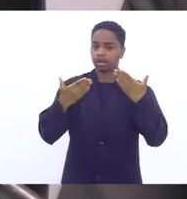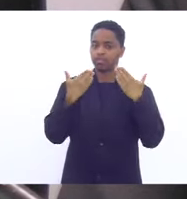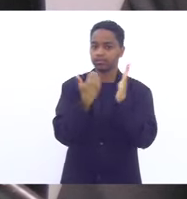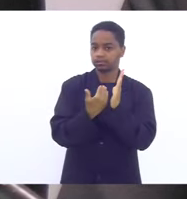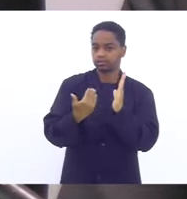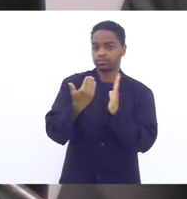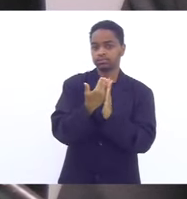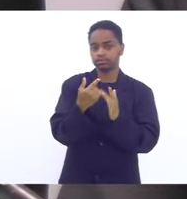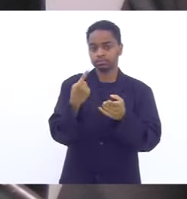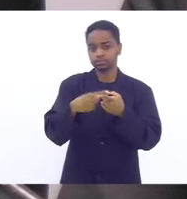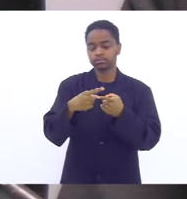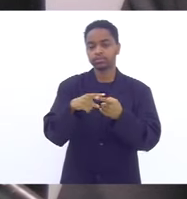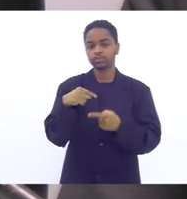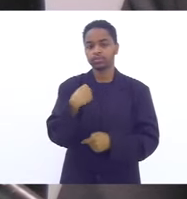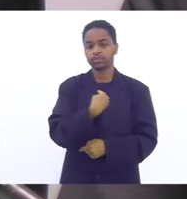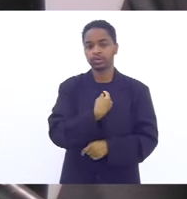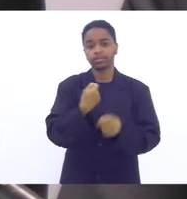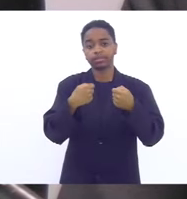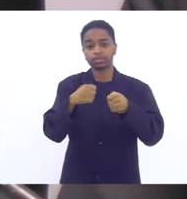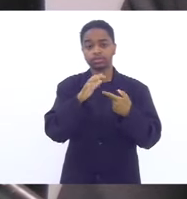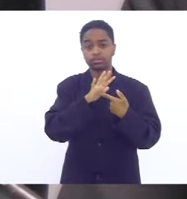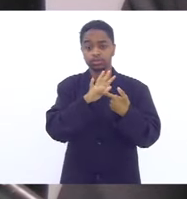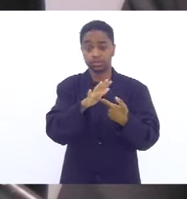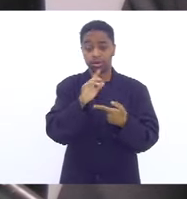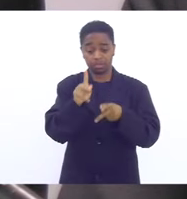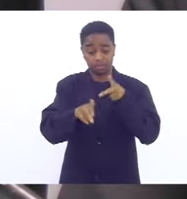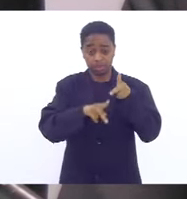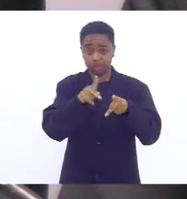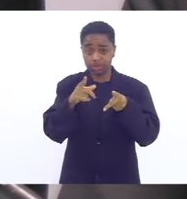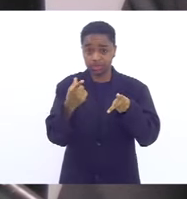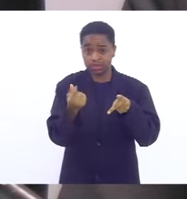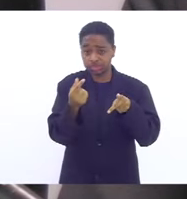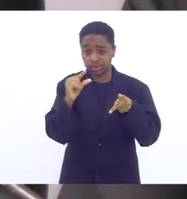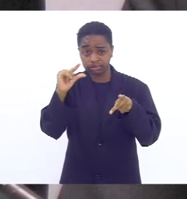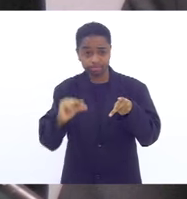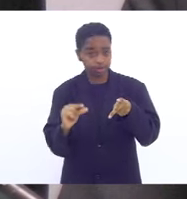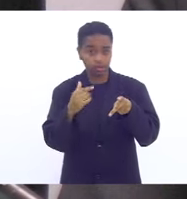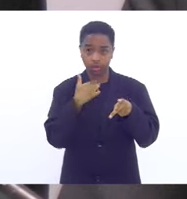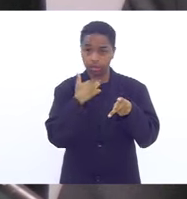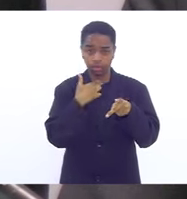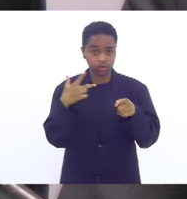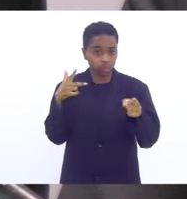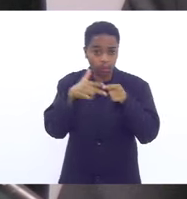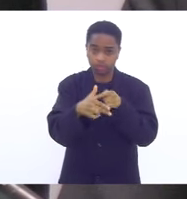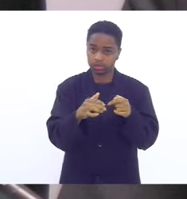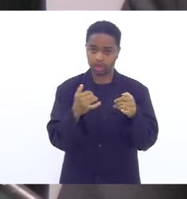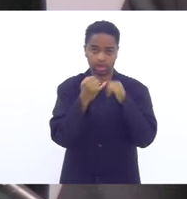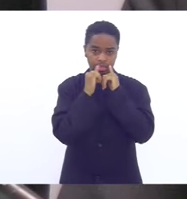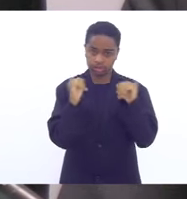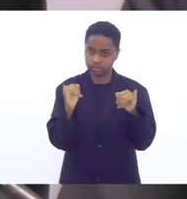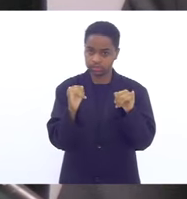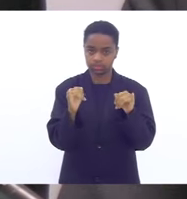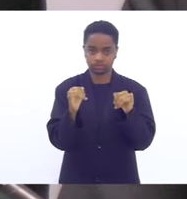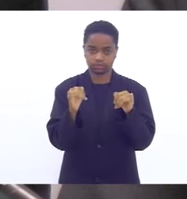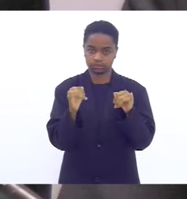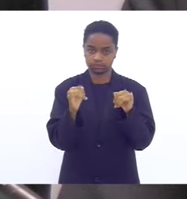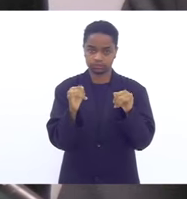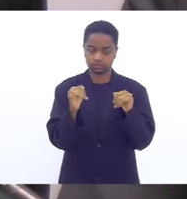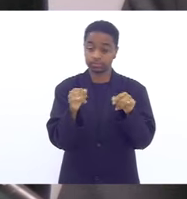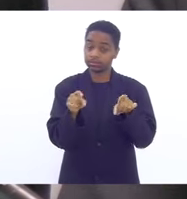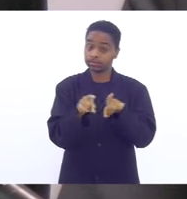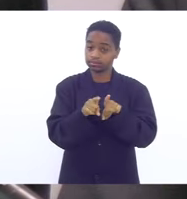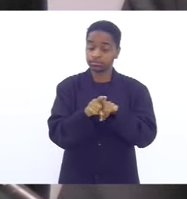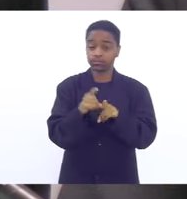para nós apresentarmos que a população de baixa renda não pode ter o seu corte de energia. Achamos também que é necessário